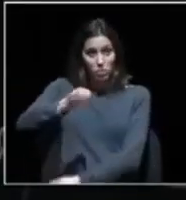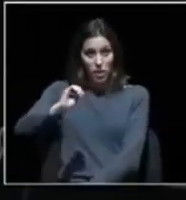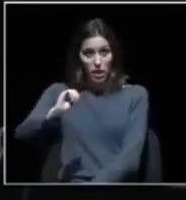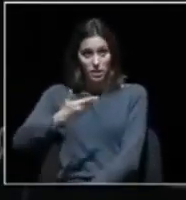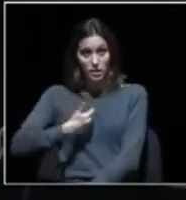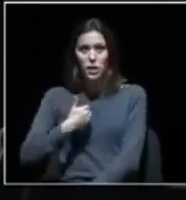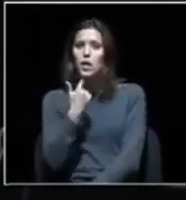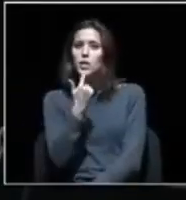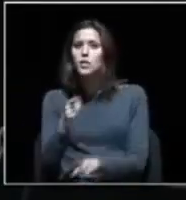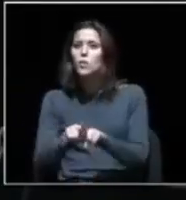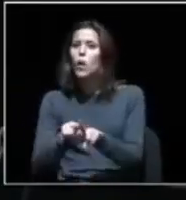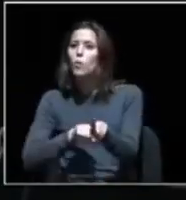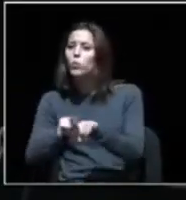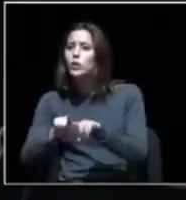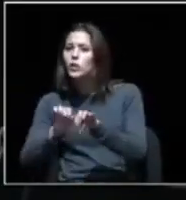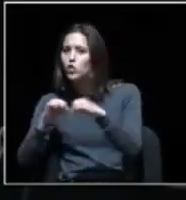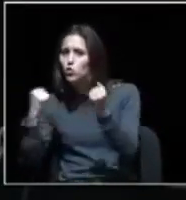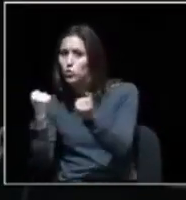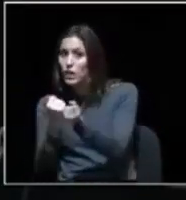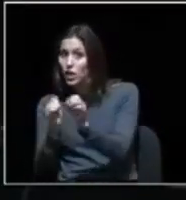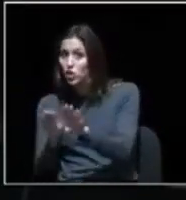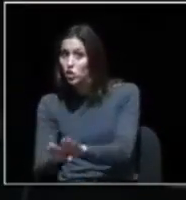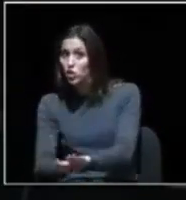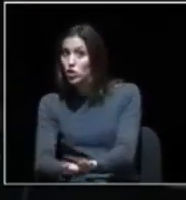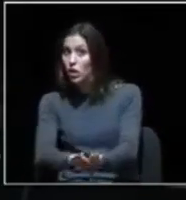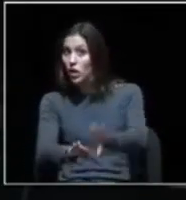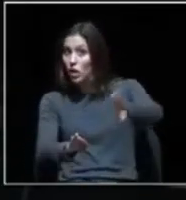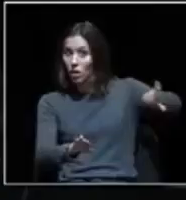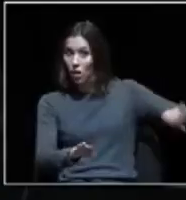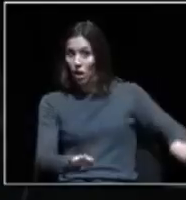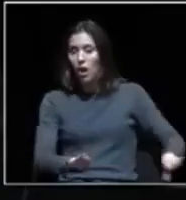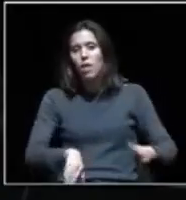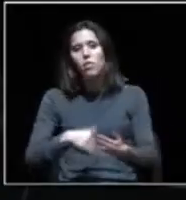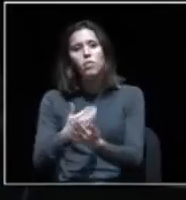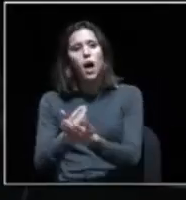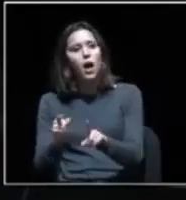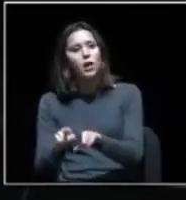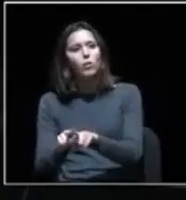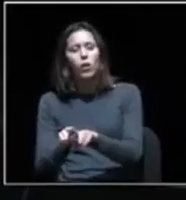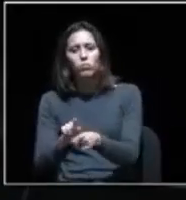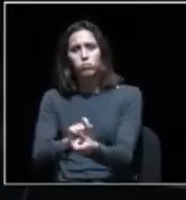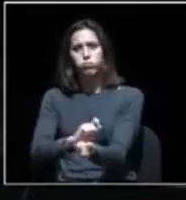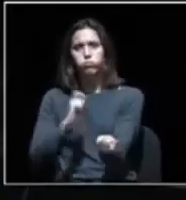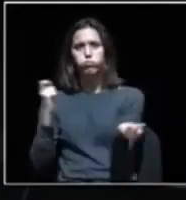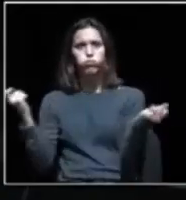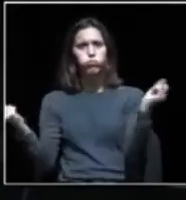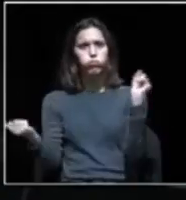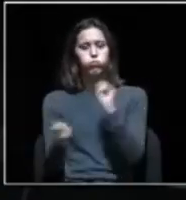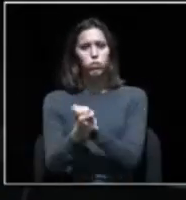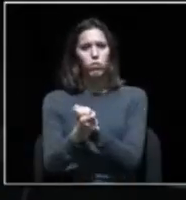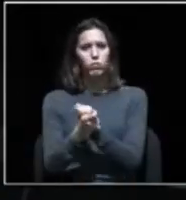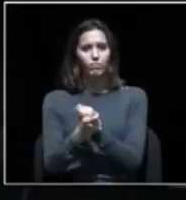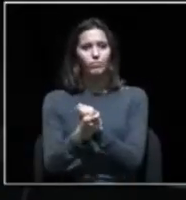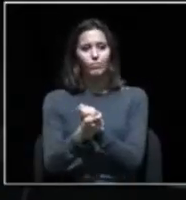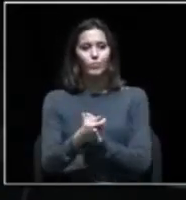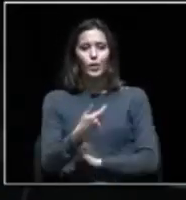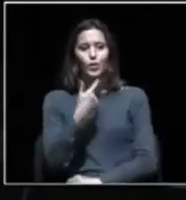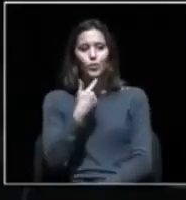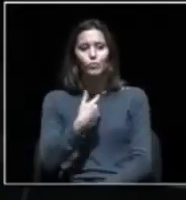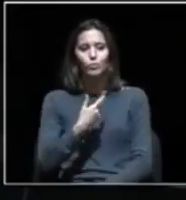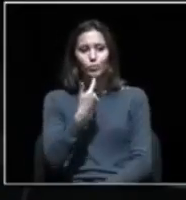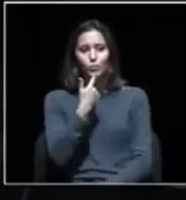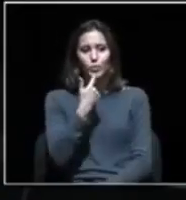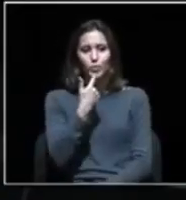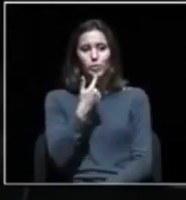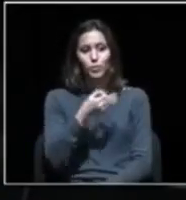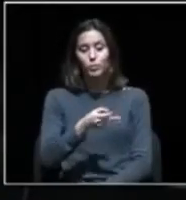referido o falhanço das políticas sociais de esquerda numa total distorção da realidade. Compreendemos que custe muito ao PSD ver que